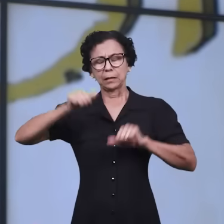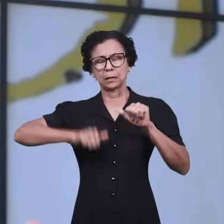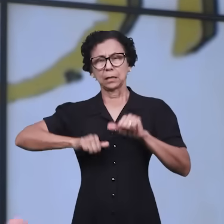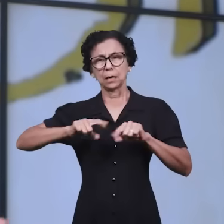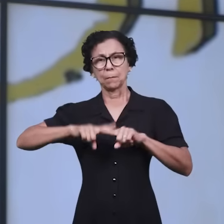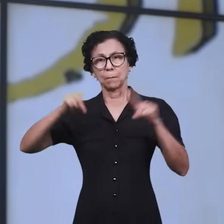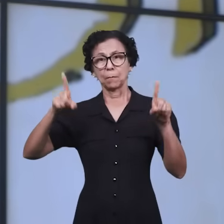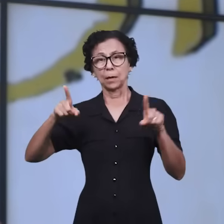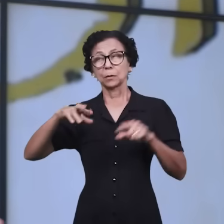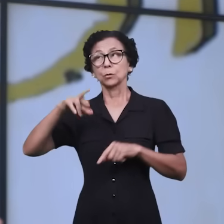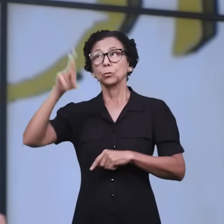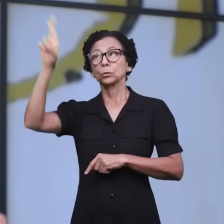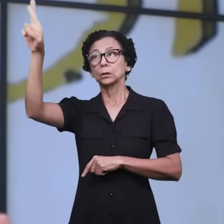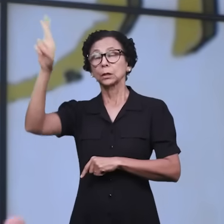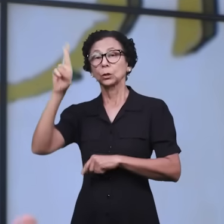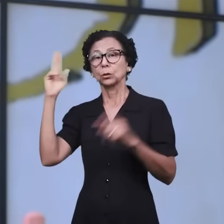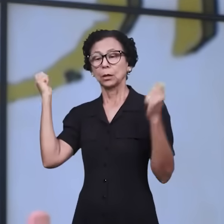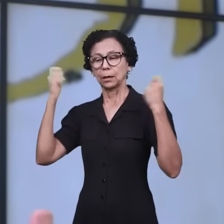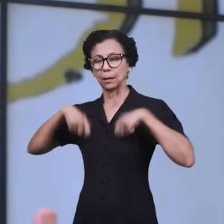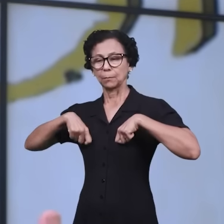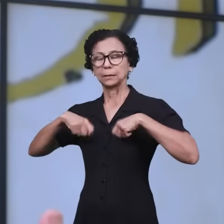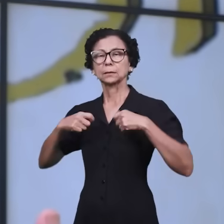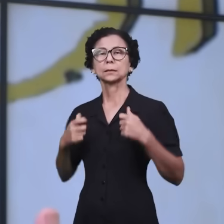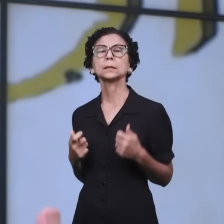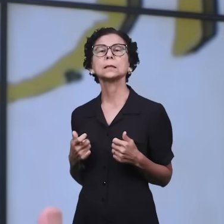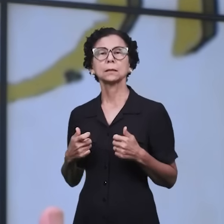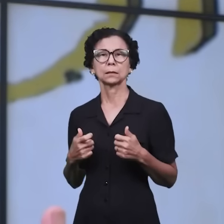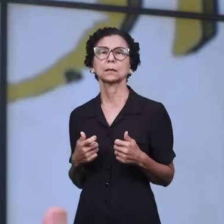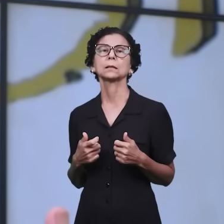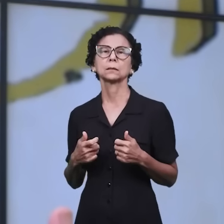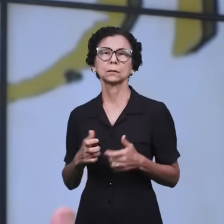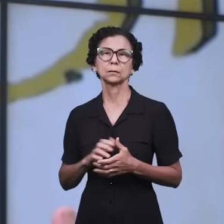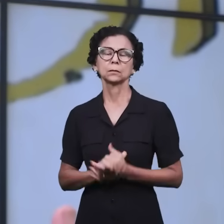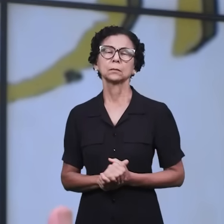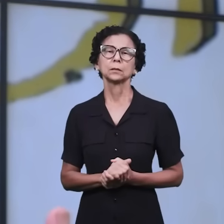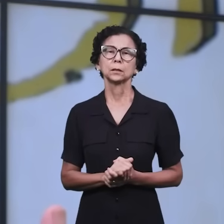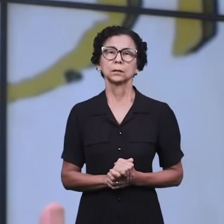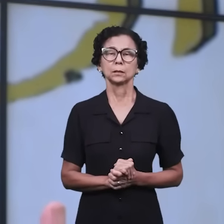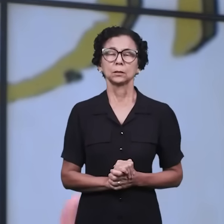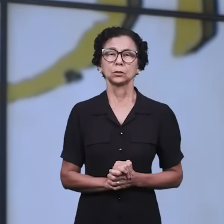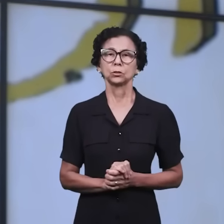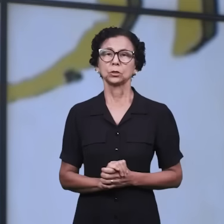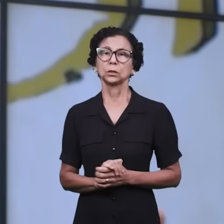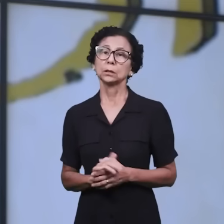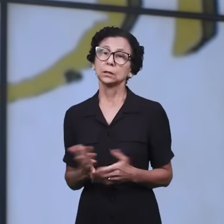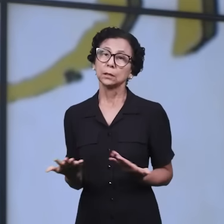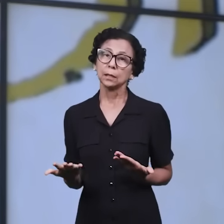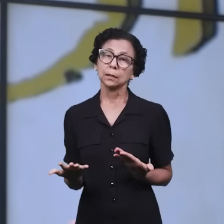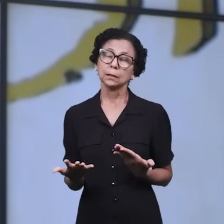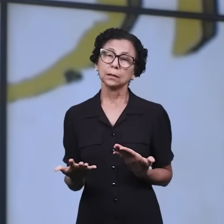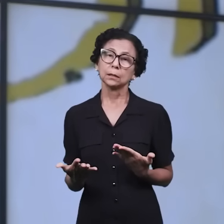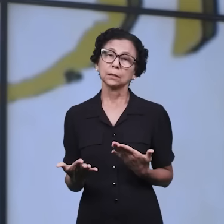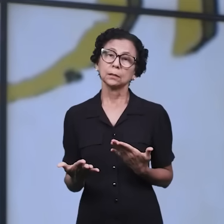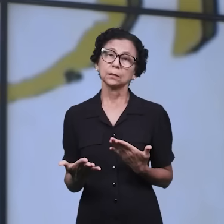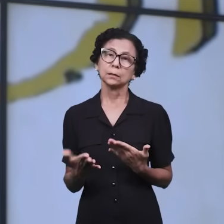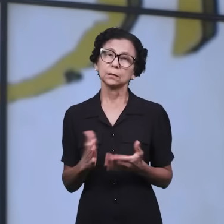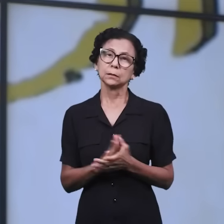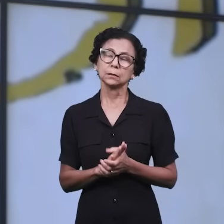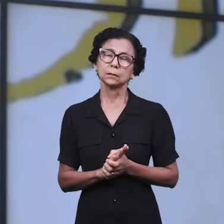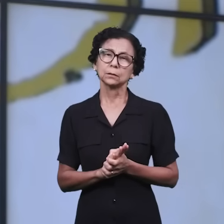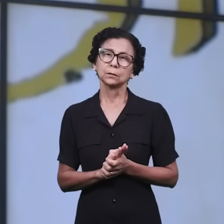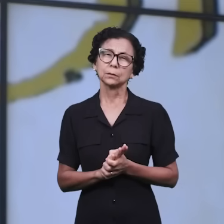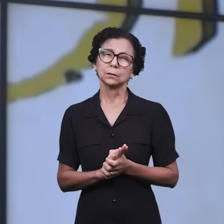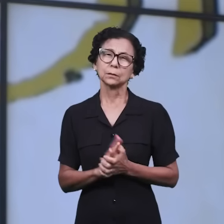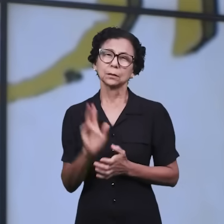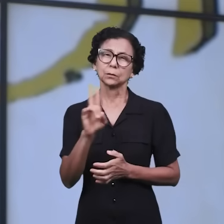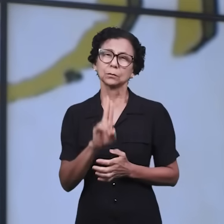nossa capacidade vem de Deus, o qual nos fez também capazes de ser ministros do Novo Testamento, não da letra,